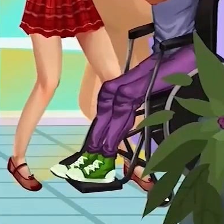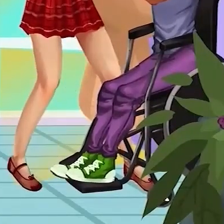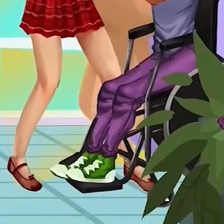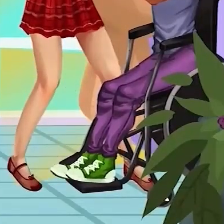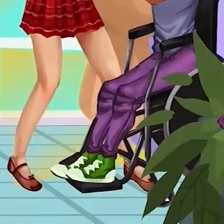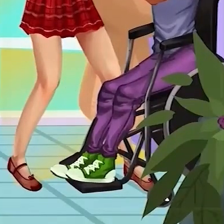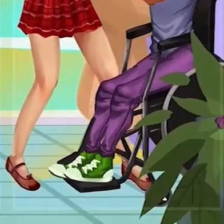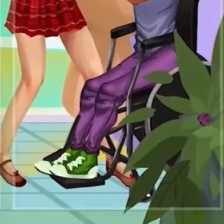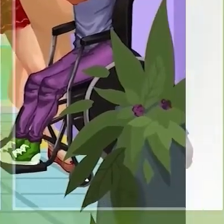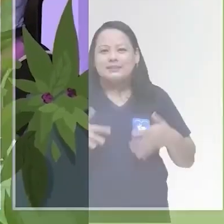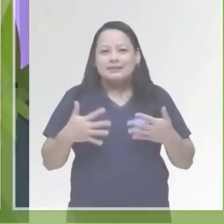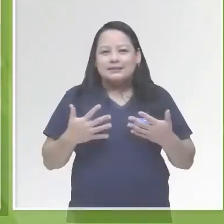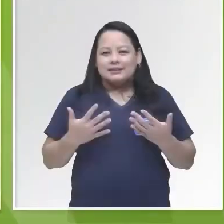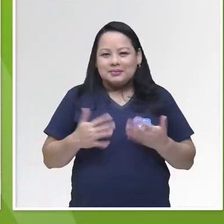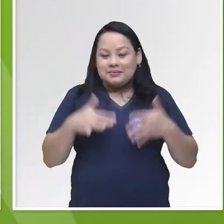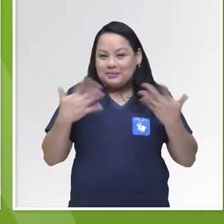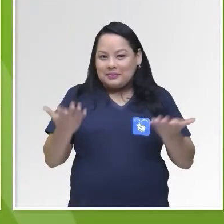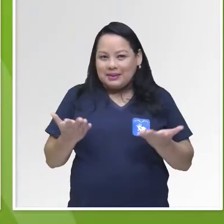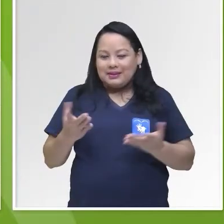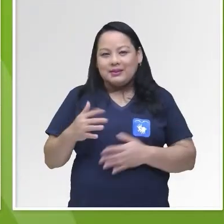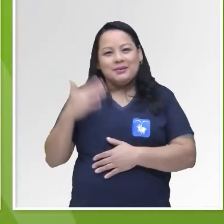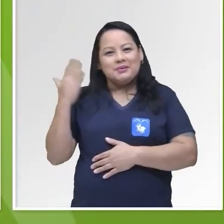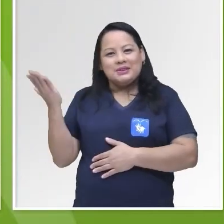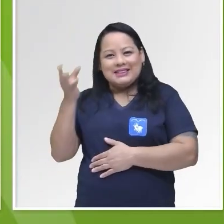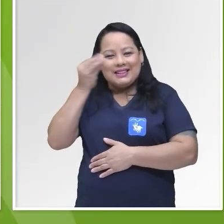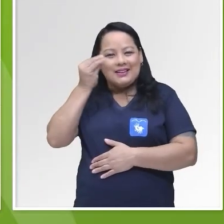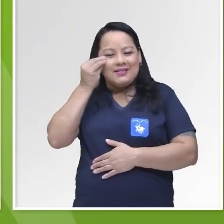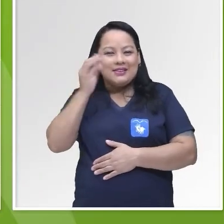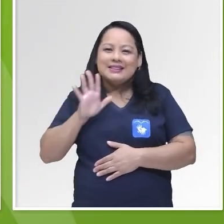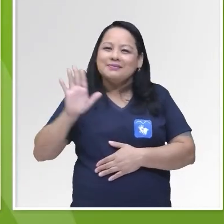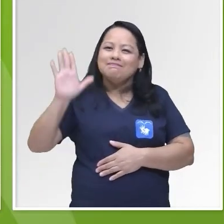Então, gente, observem aí essa animação, né?